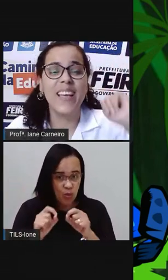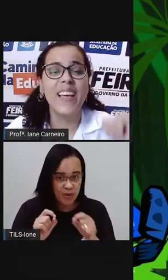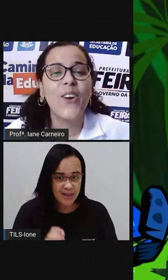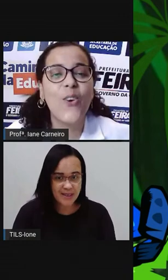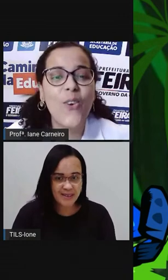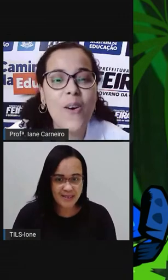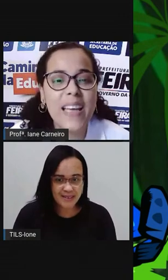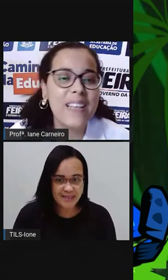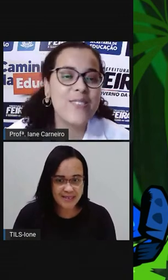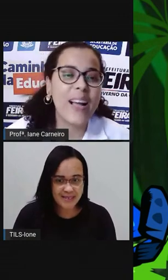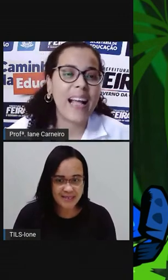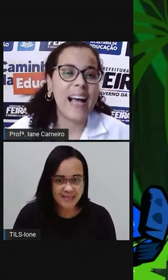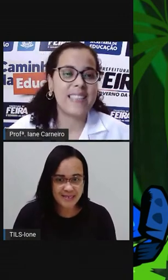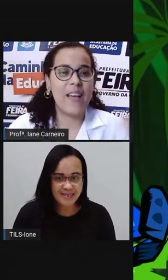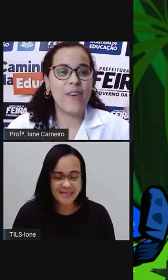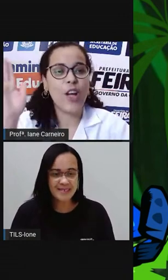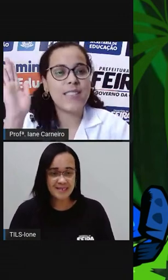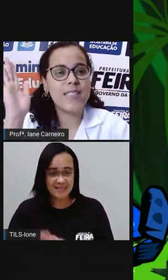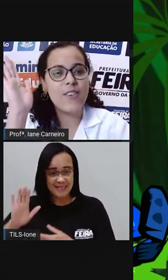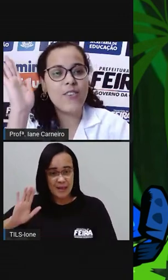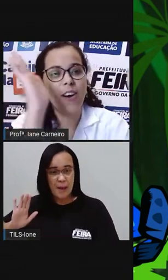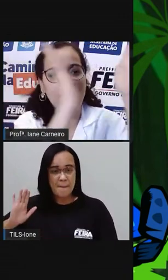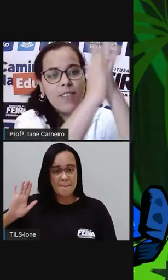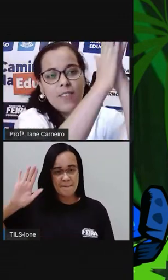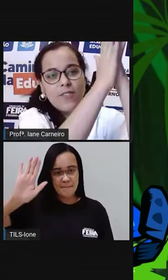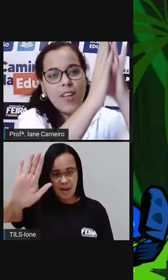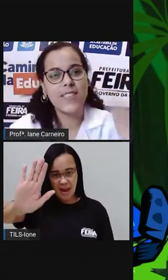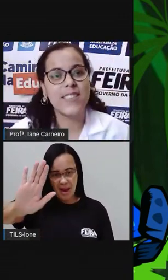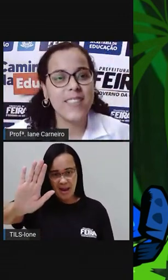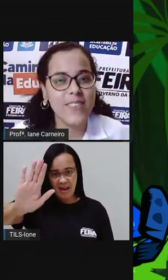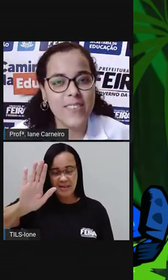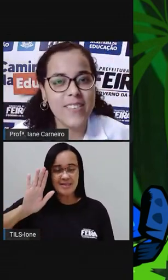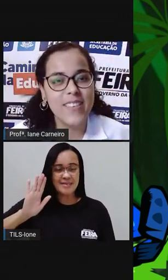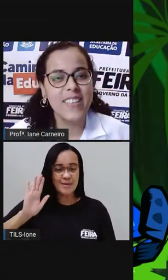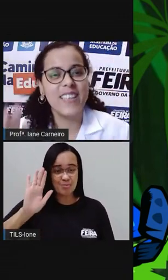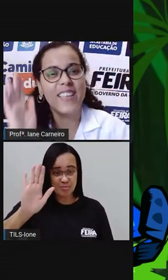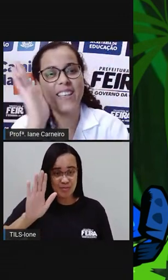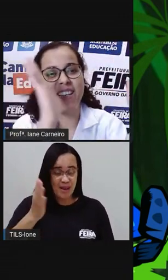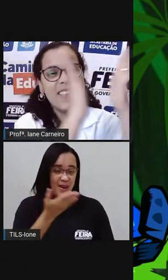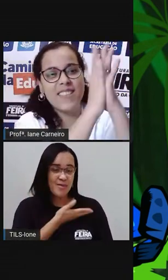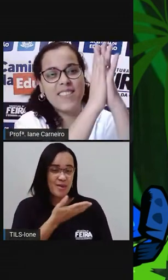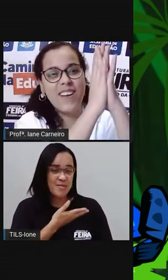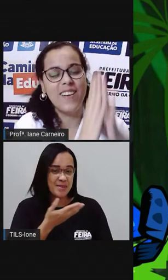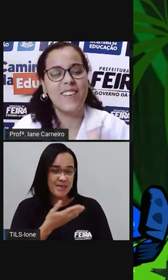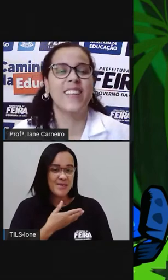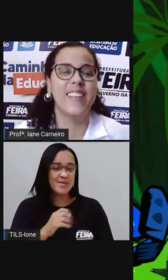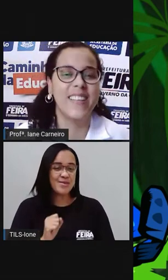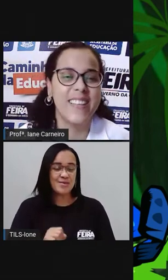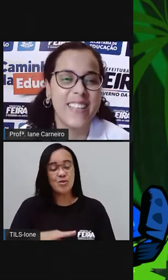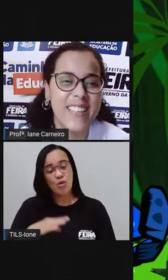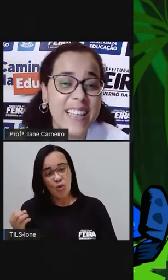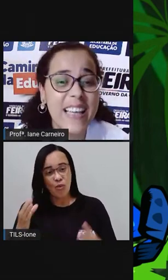five com alguém na sua casa. É um toque 5, ó. Um toque 5. Isso, ó.